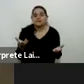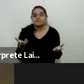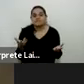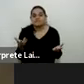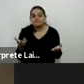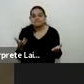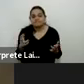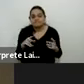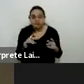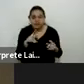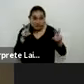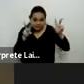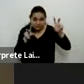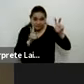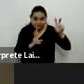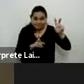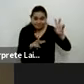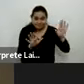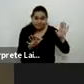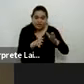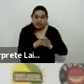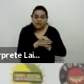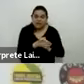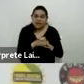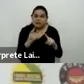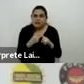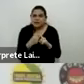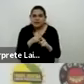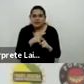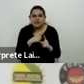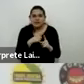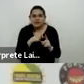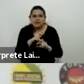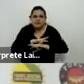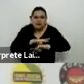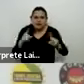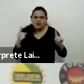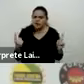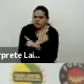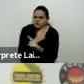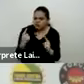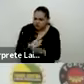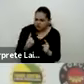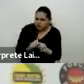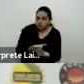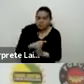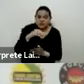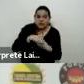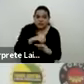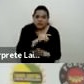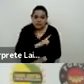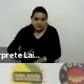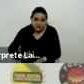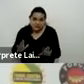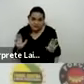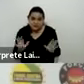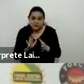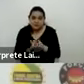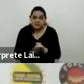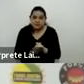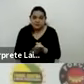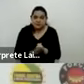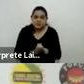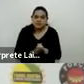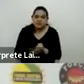questão. Existem várias contradições no governo. Então, assim, há coisa de 20